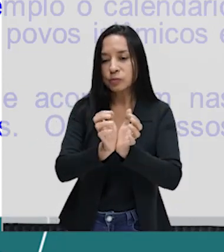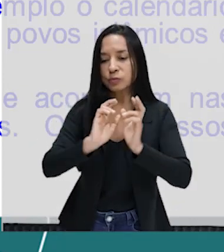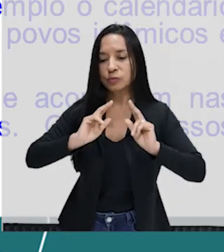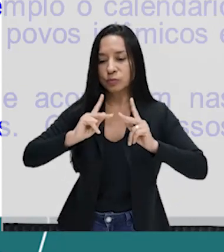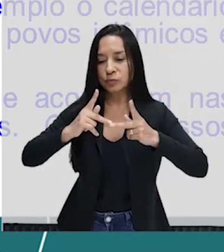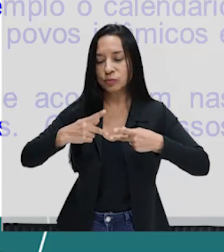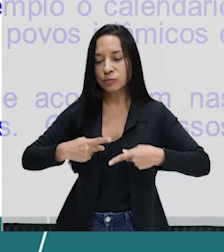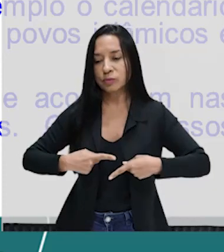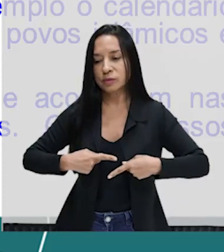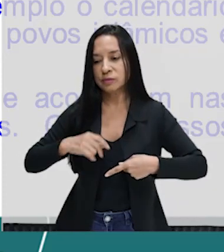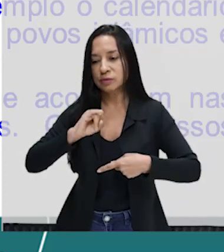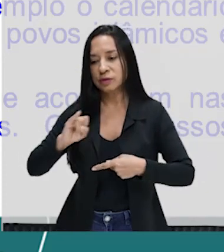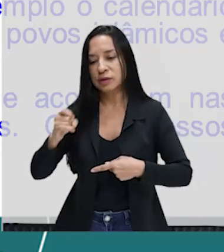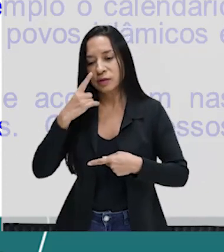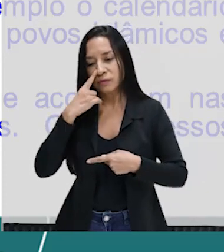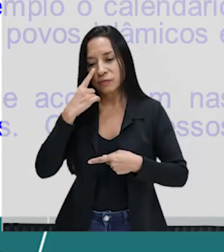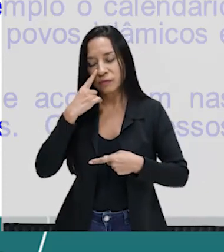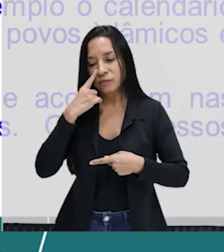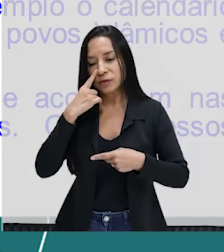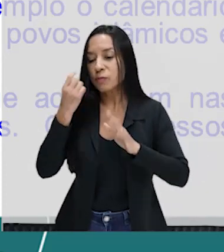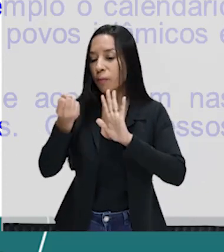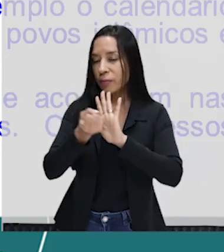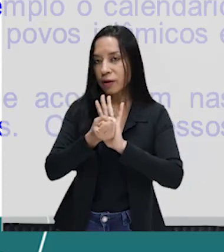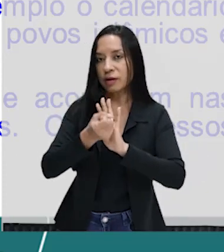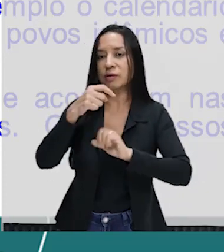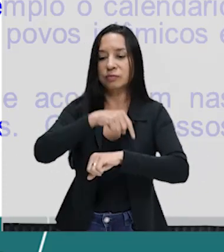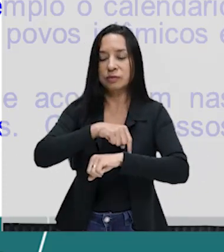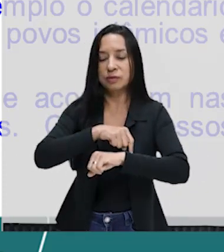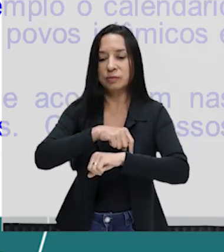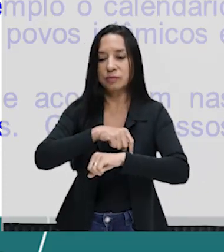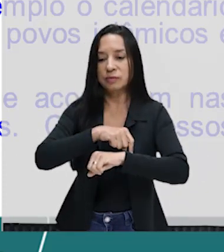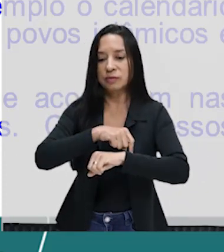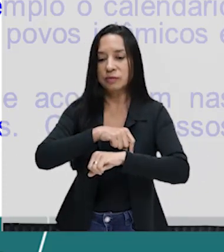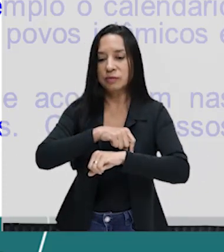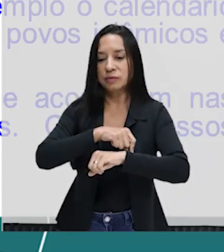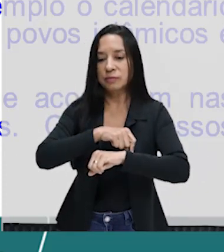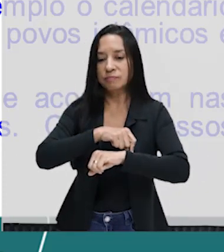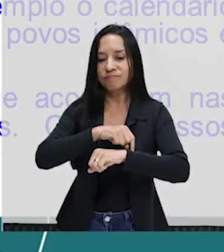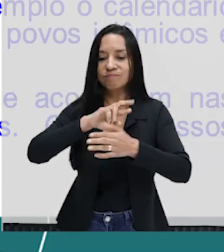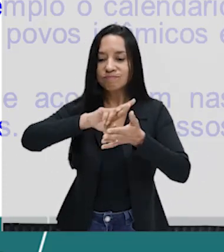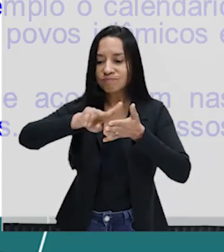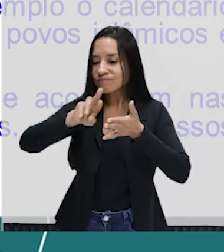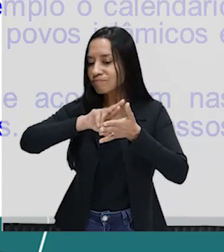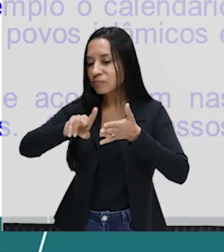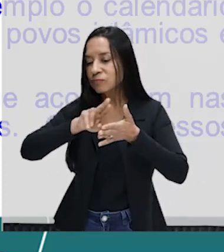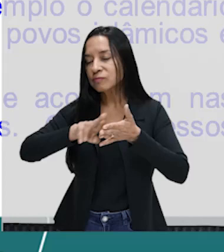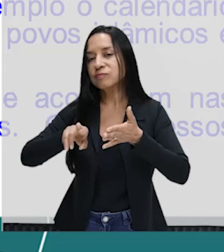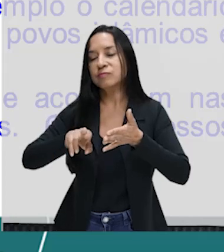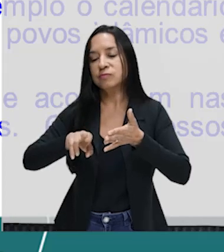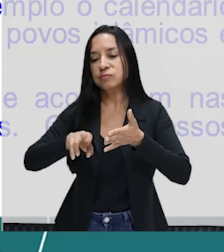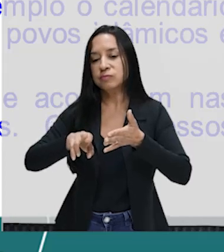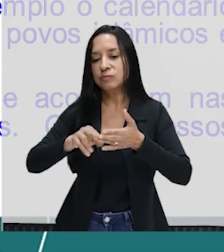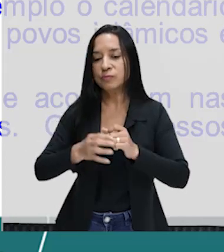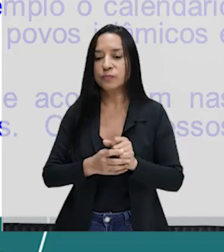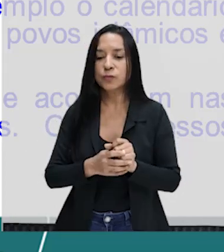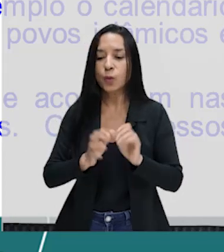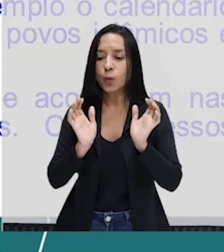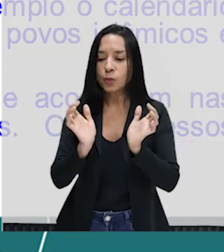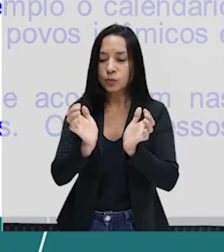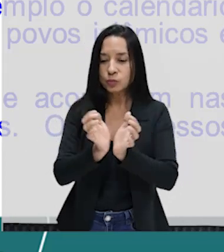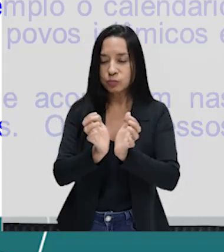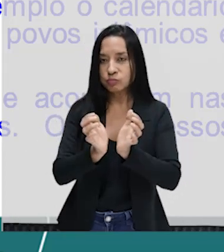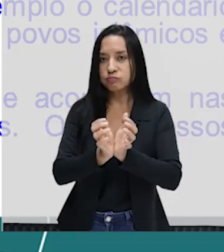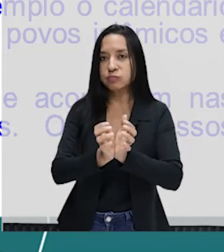nós analisarmos, marcar o tempo, ela vai variar bastante na história. Os grupos humanos, eles marcam o